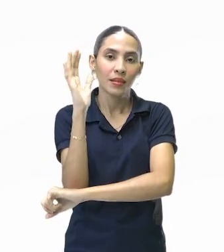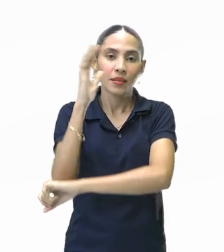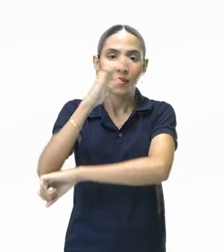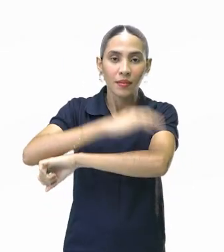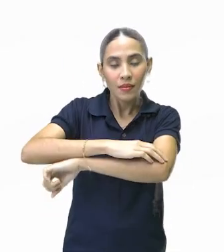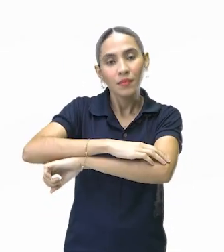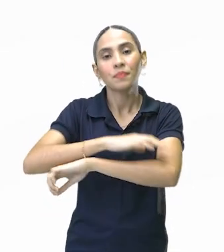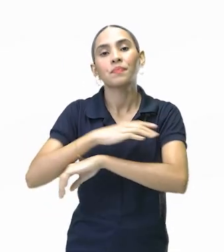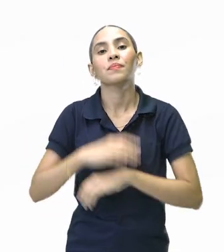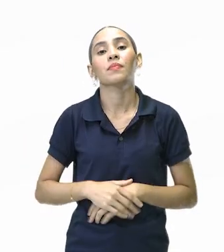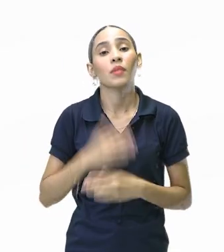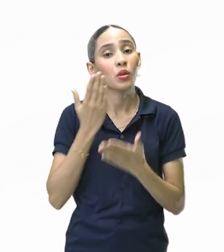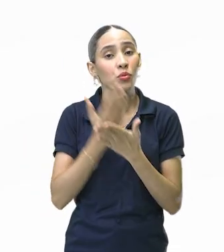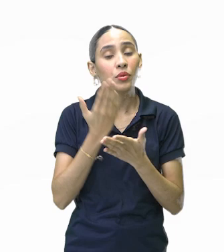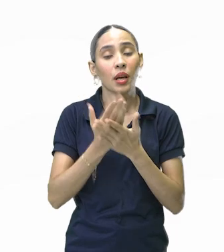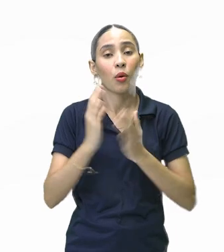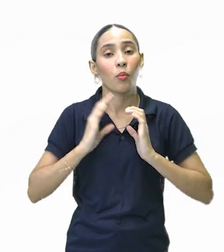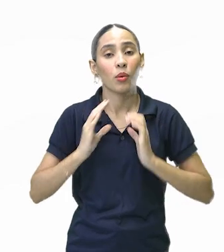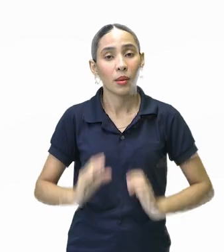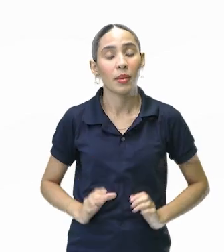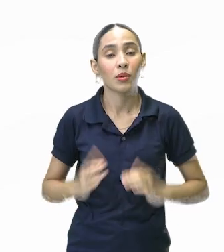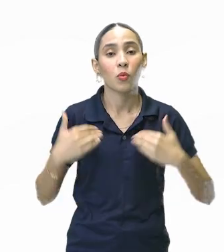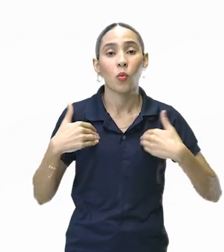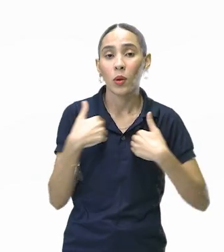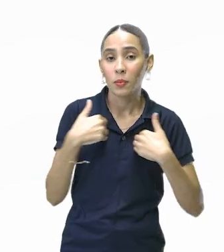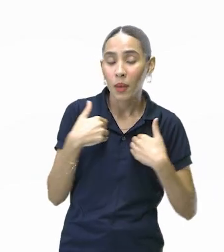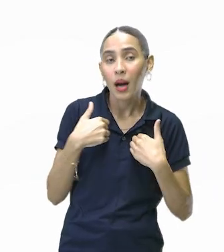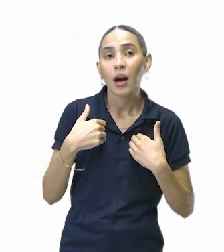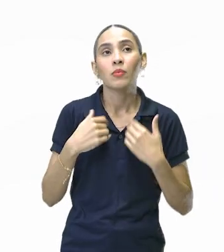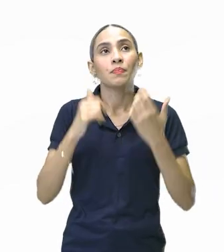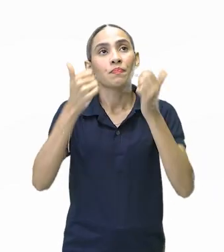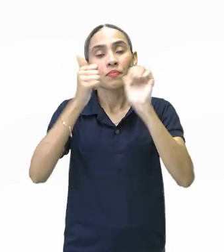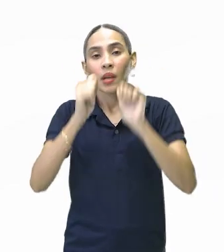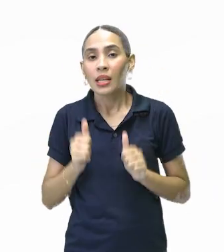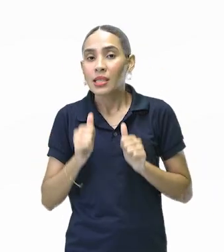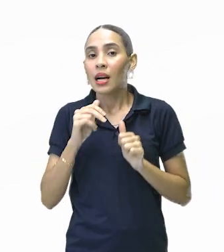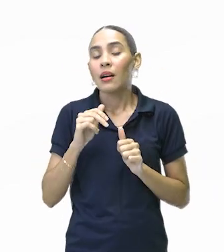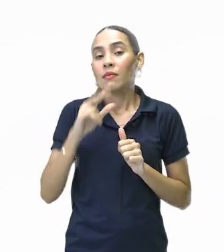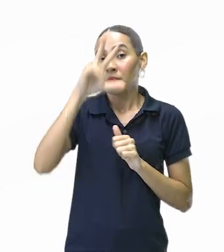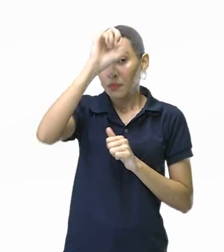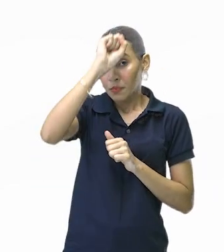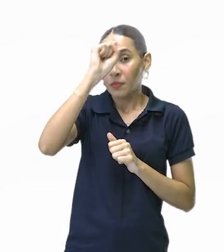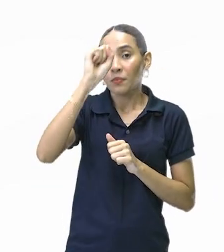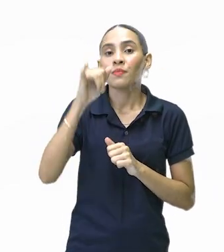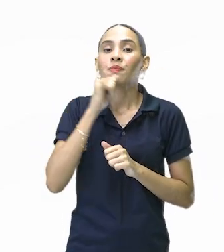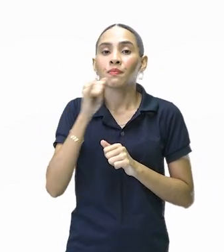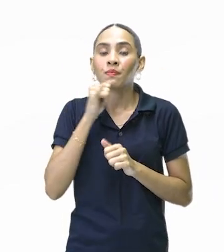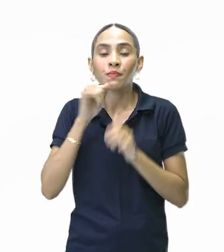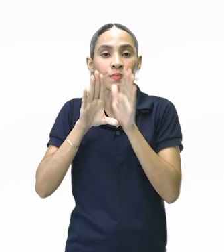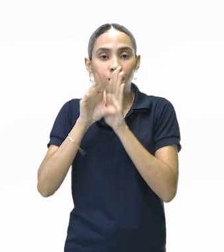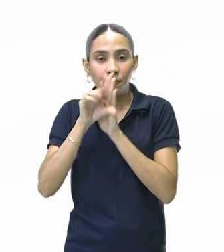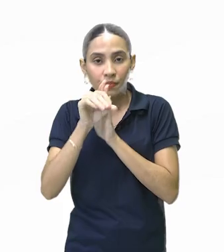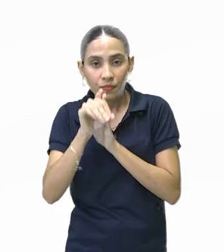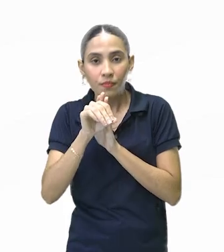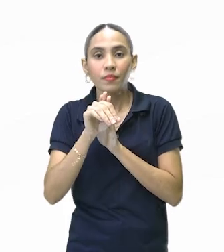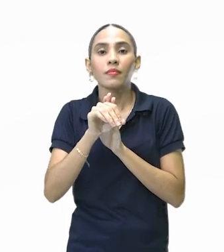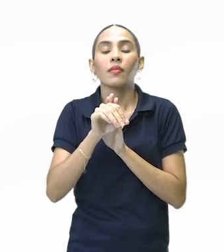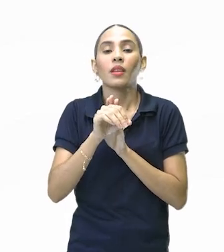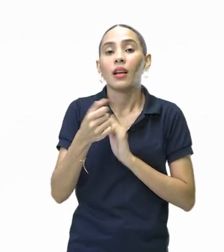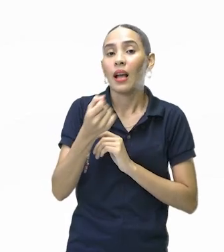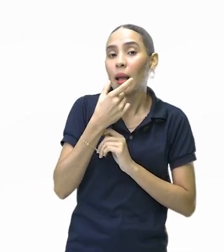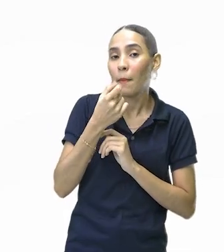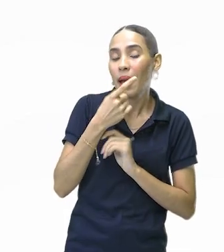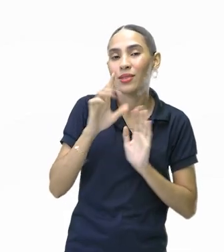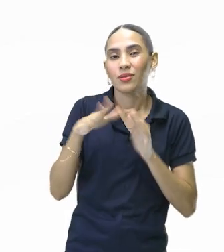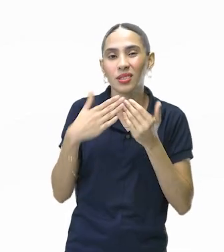uma floresta, estudar o comportamento de um animal, analisar a resistência de bactérias a